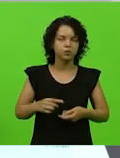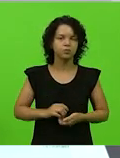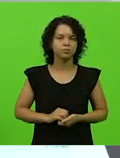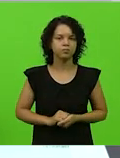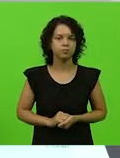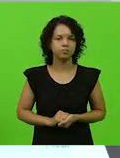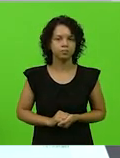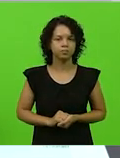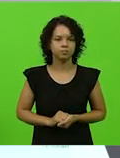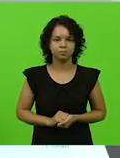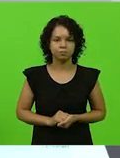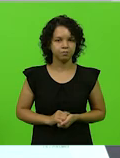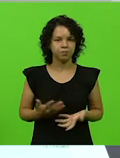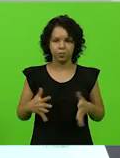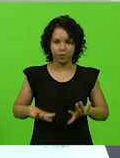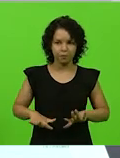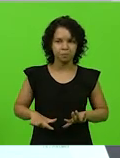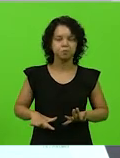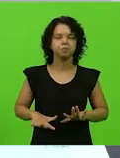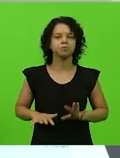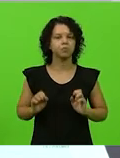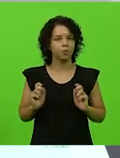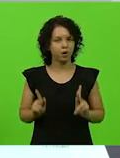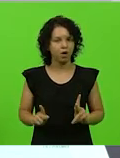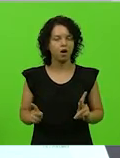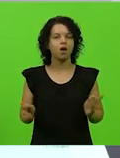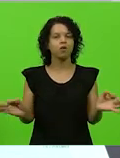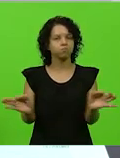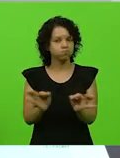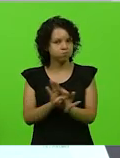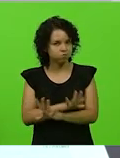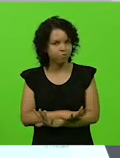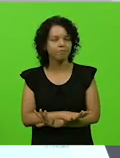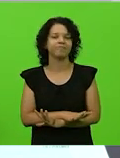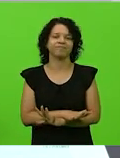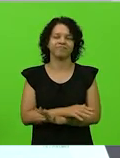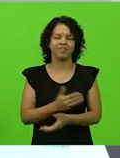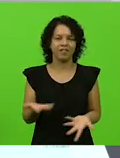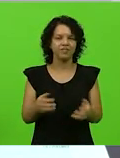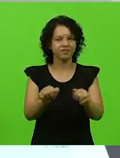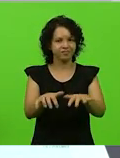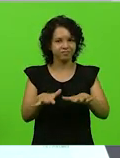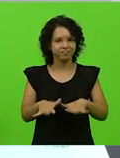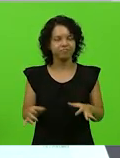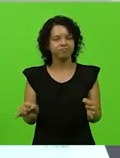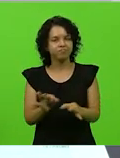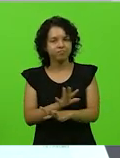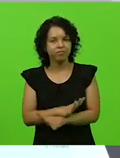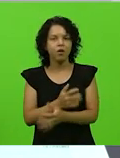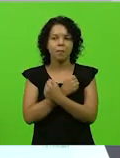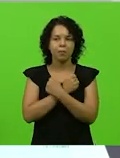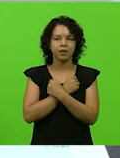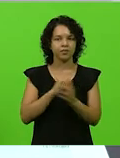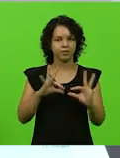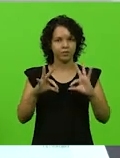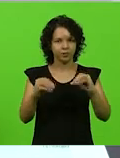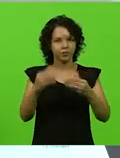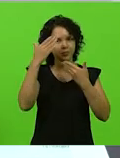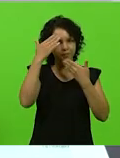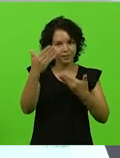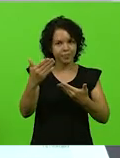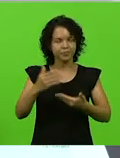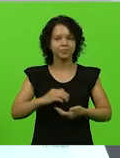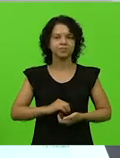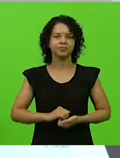e como ninguém mais queira se manifestar dou por encerrada a sessão desejando um grande abraço a todos